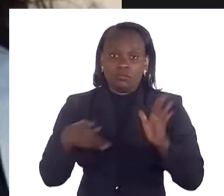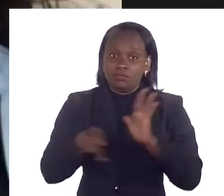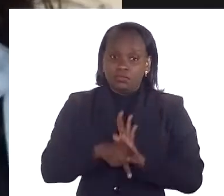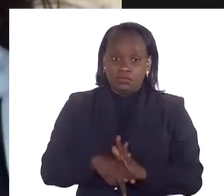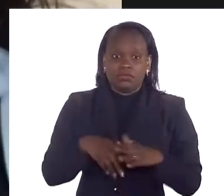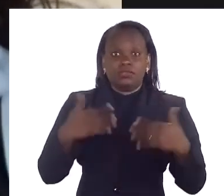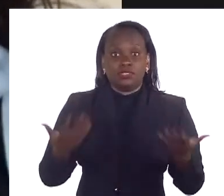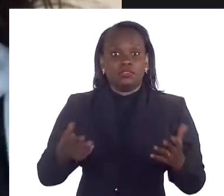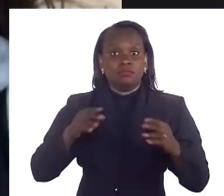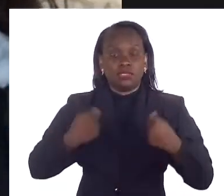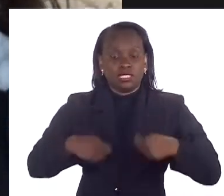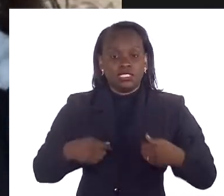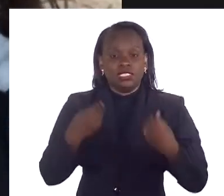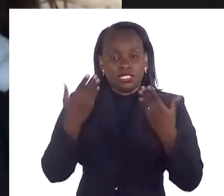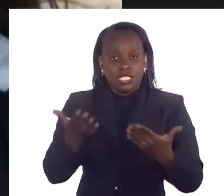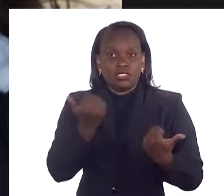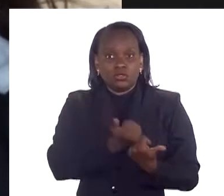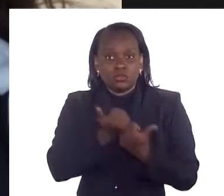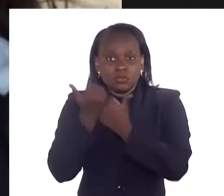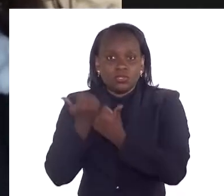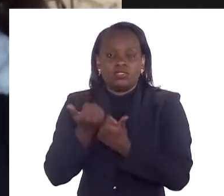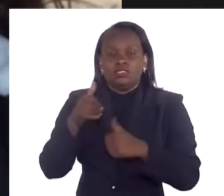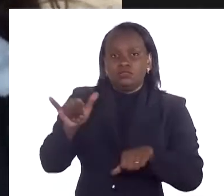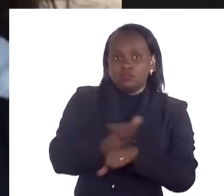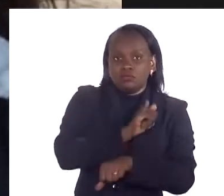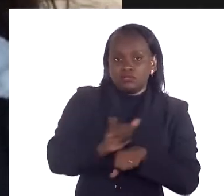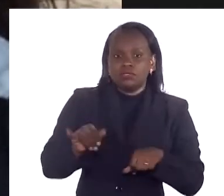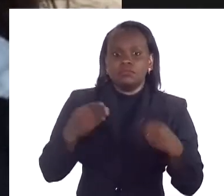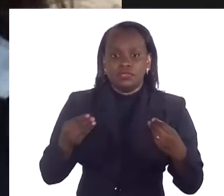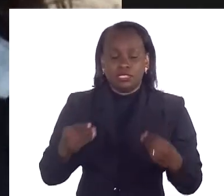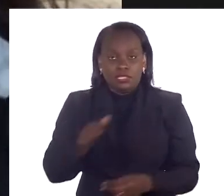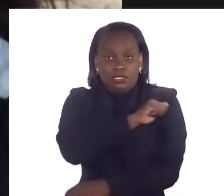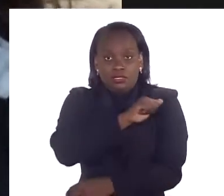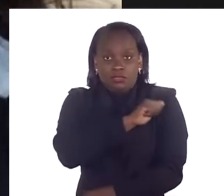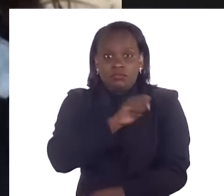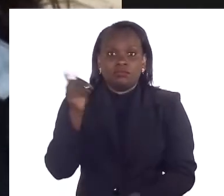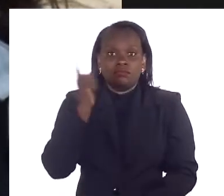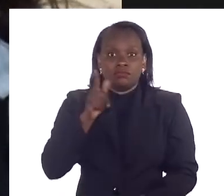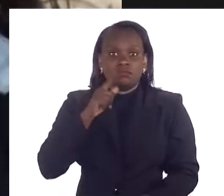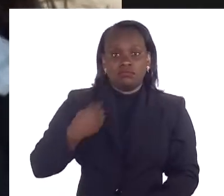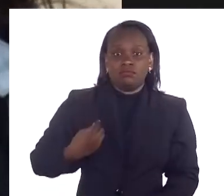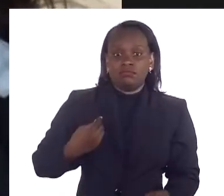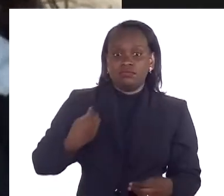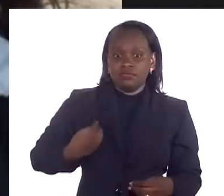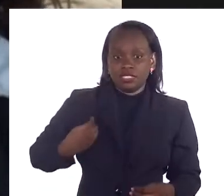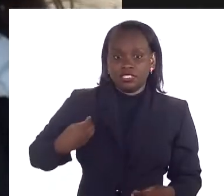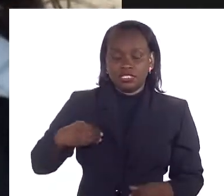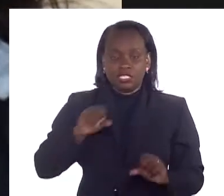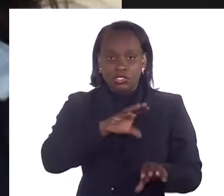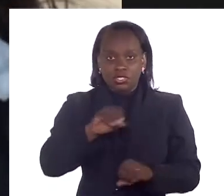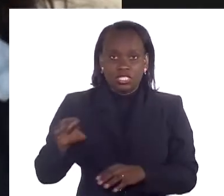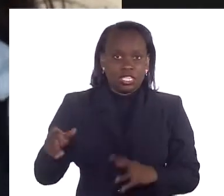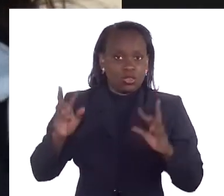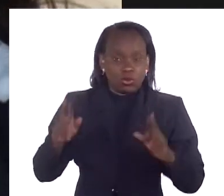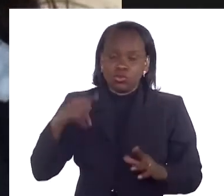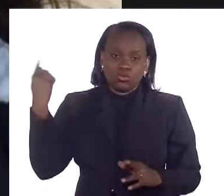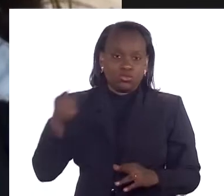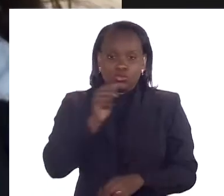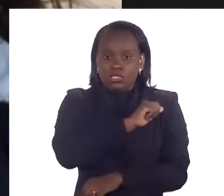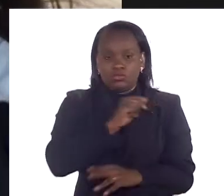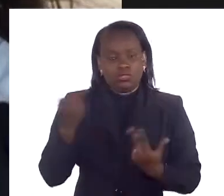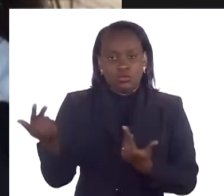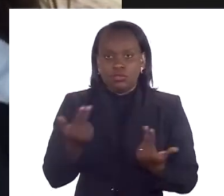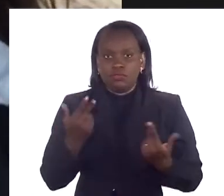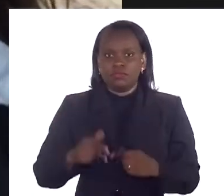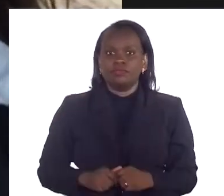toda escola precisa oferecer esse suporte, oferecer esses recursos para que o aluno consiga vivenciar a educação da mesma forma que todos